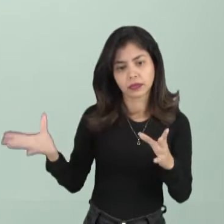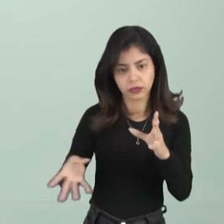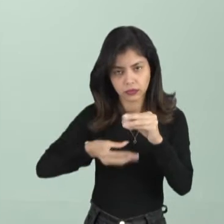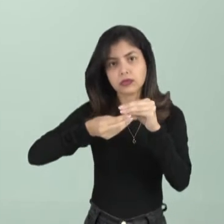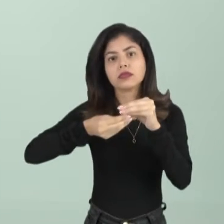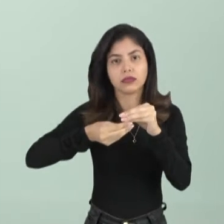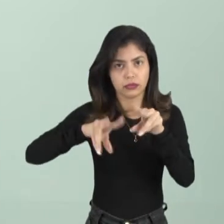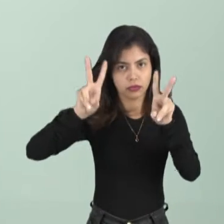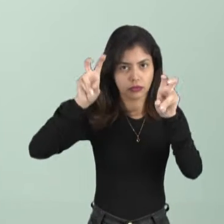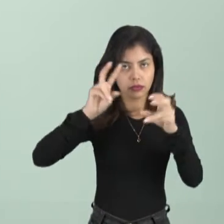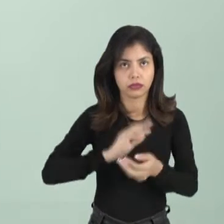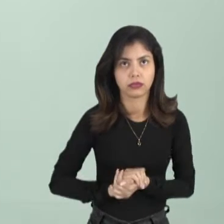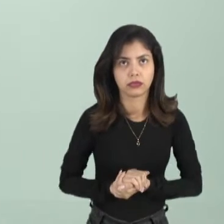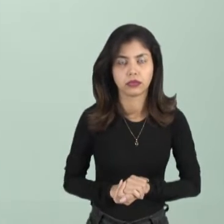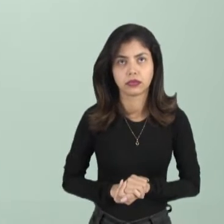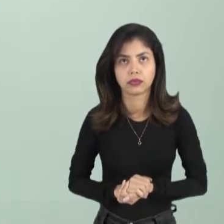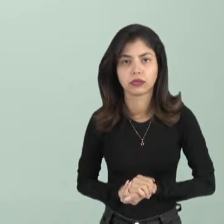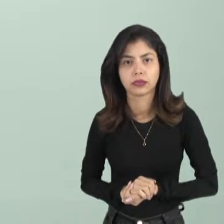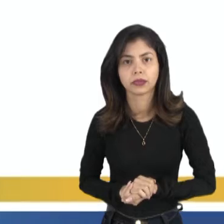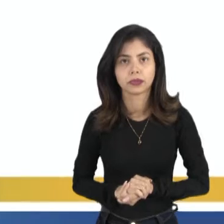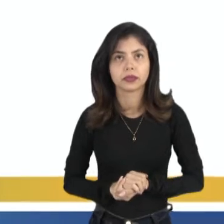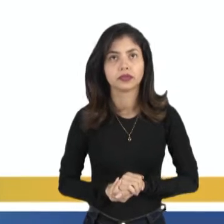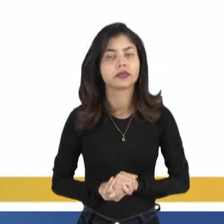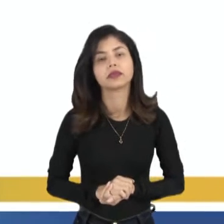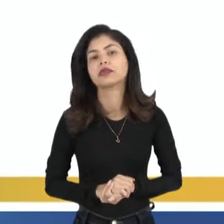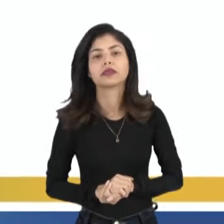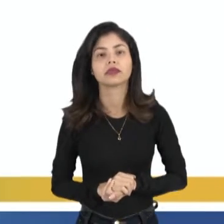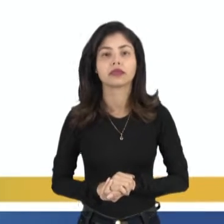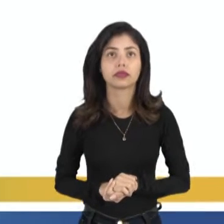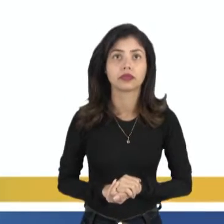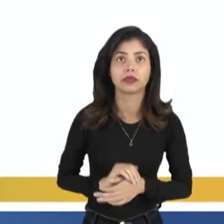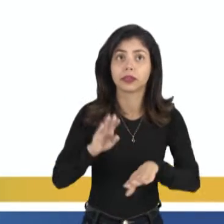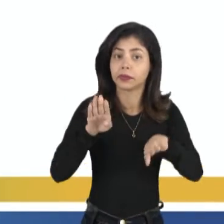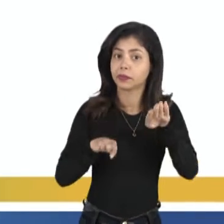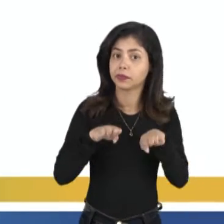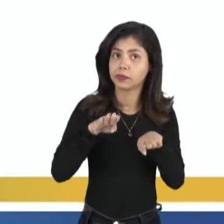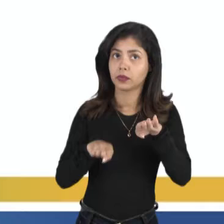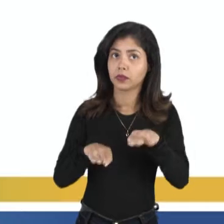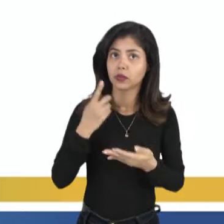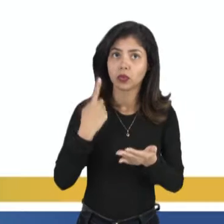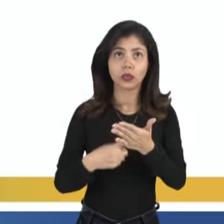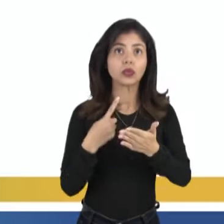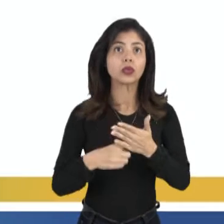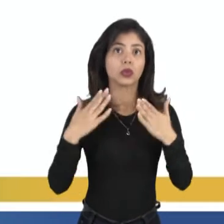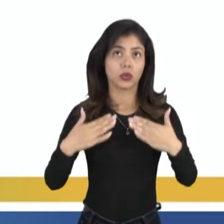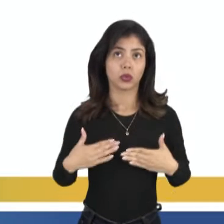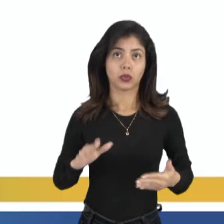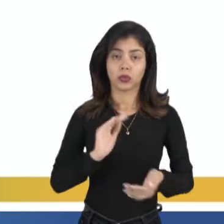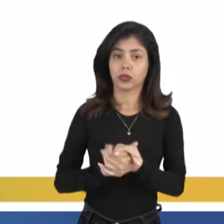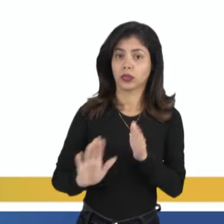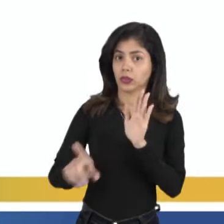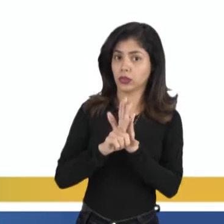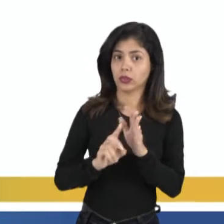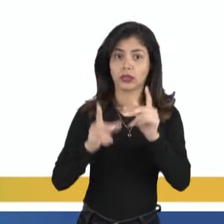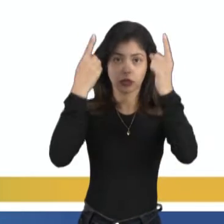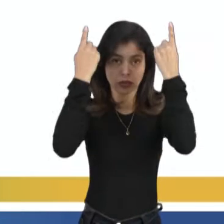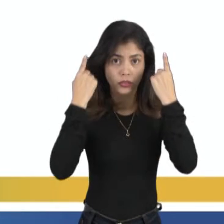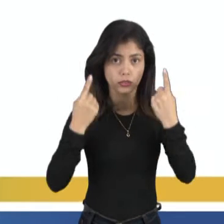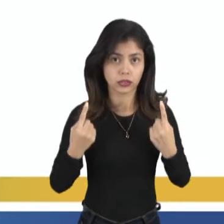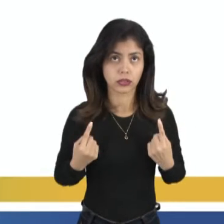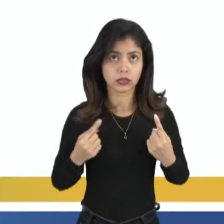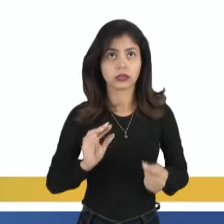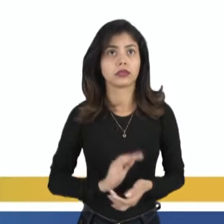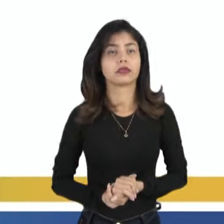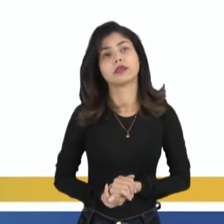completa a respeito desse tema. Então vamos para a tela. Então, equilíbrio de um corpo considerando as leis de Newton, aula 10 do segundo ano,